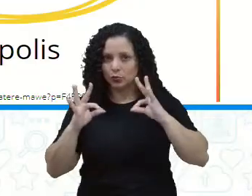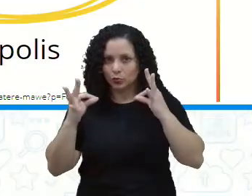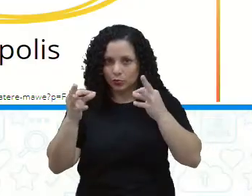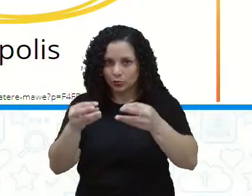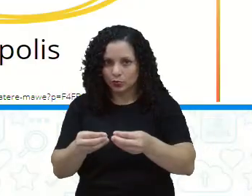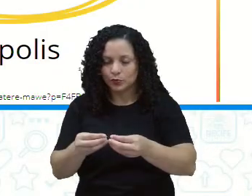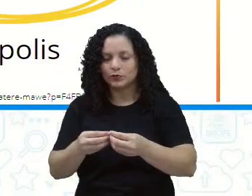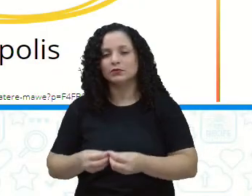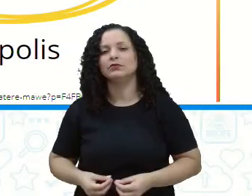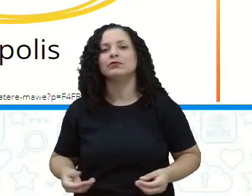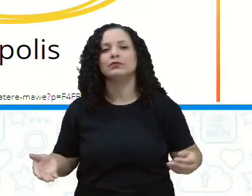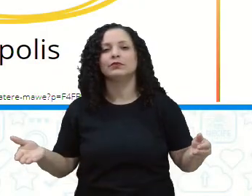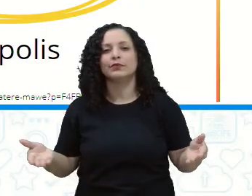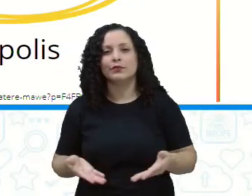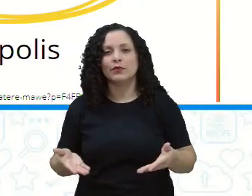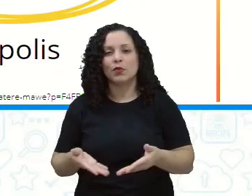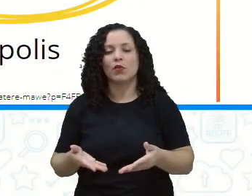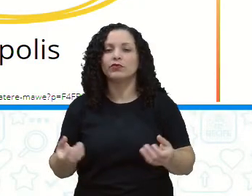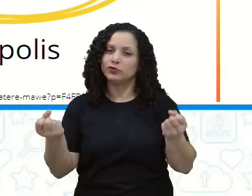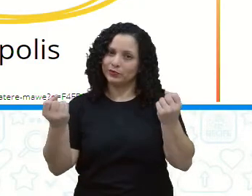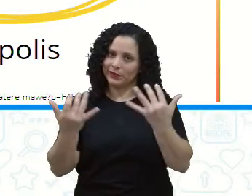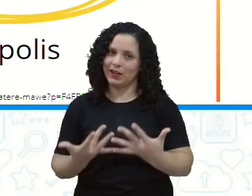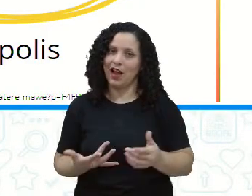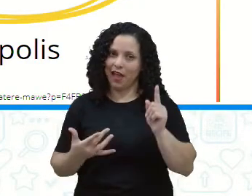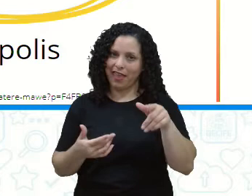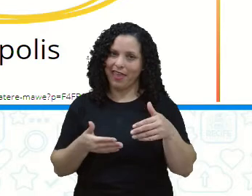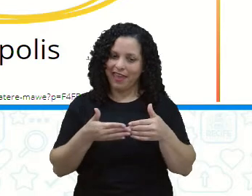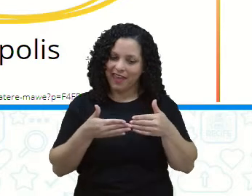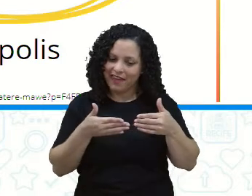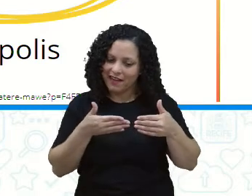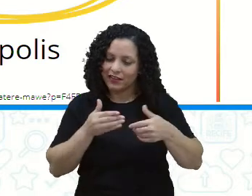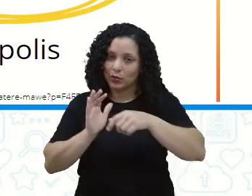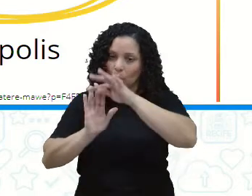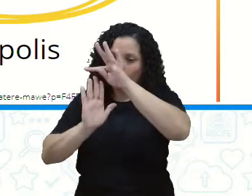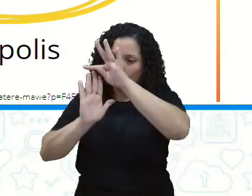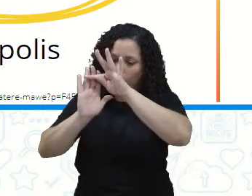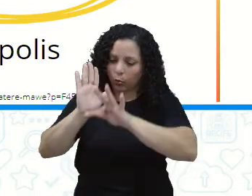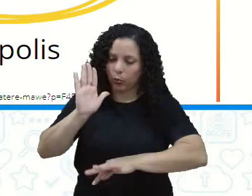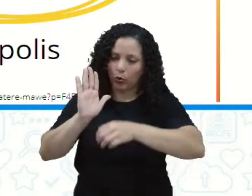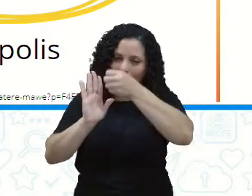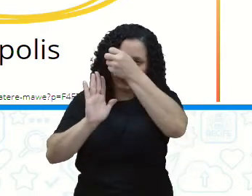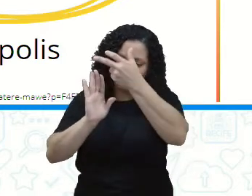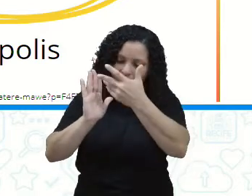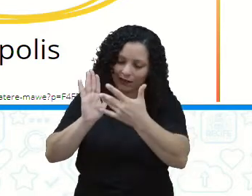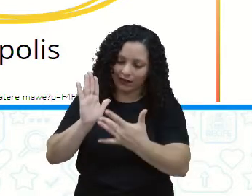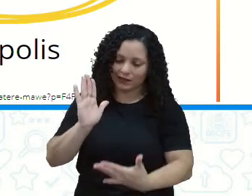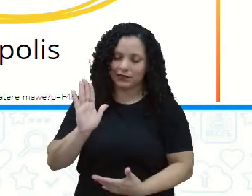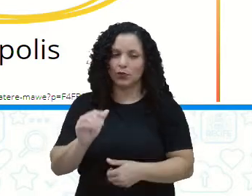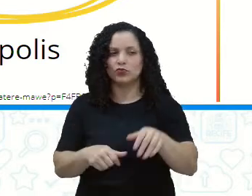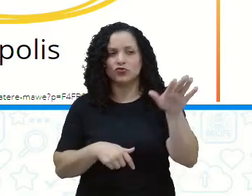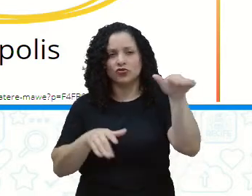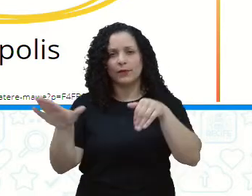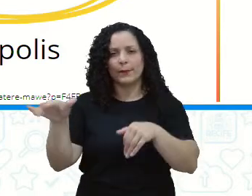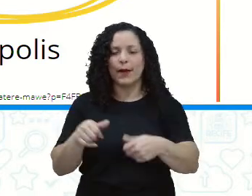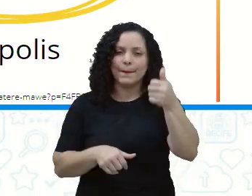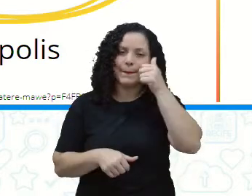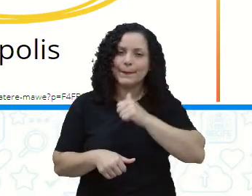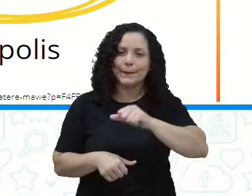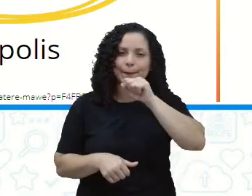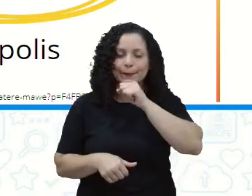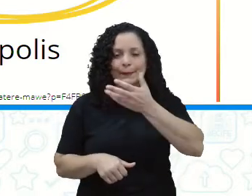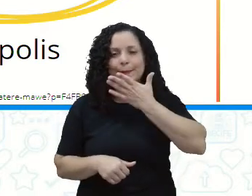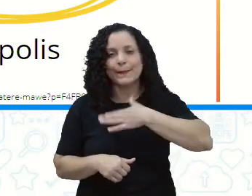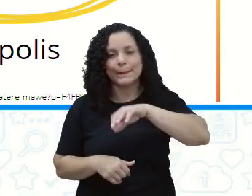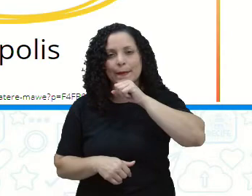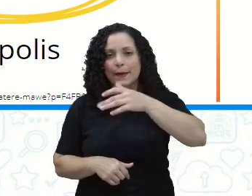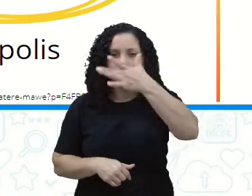vou dizendo de antemão que é um pouco grande, então você pode convidar alguém da sua família ou alguém que gosta